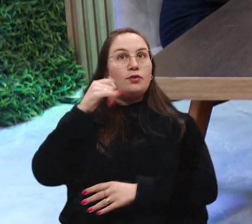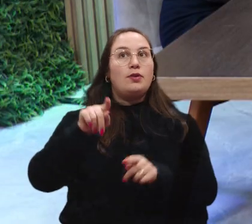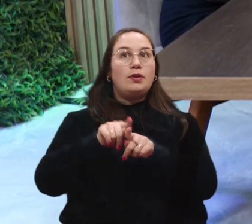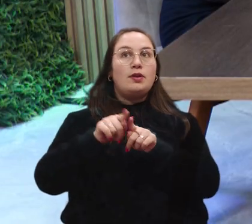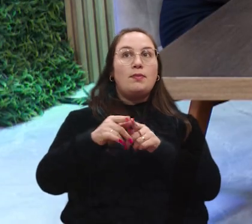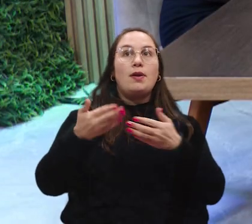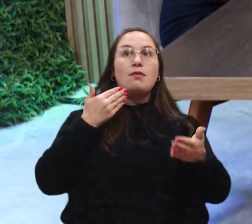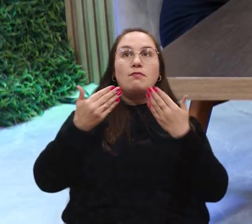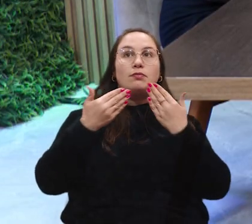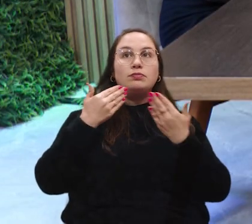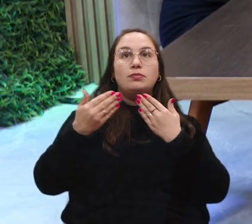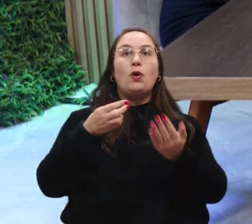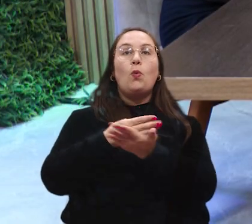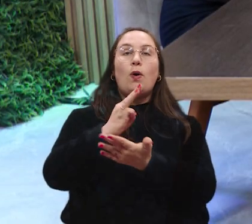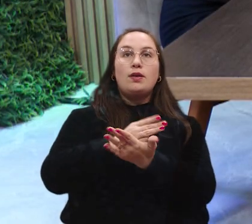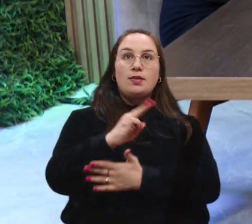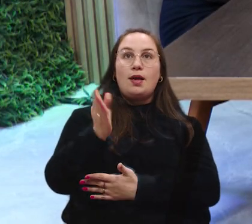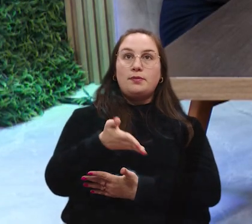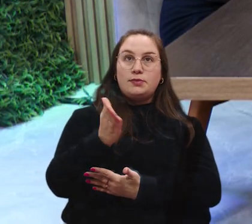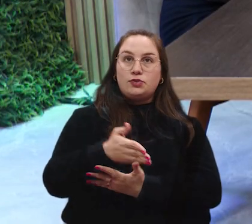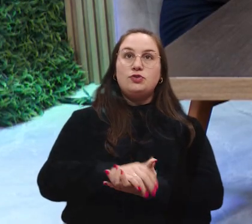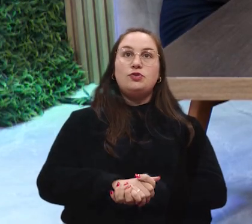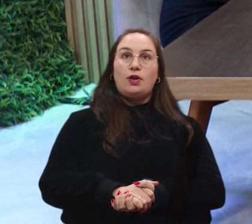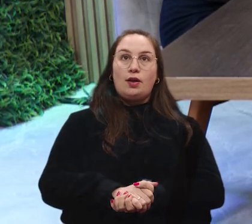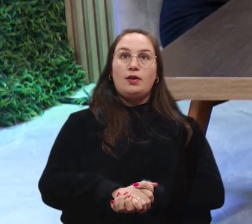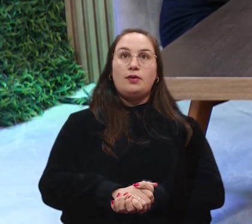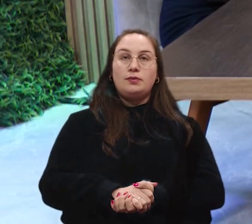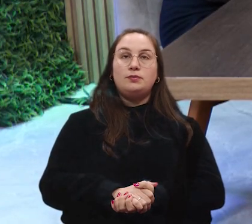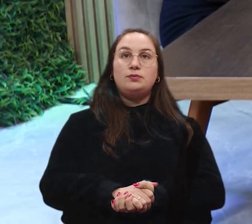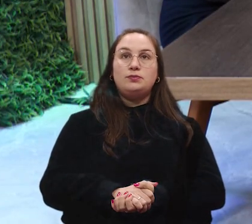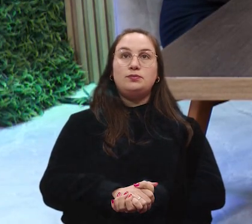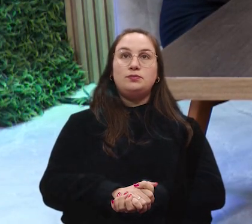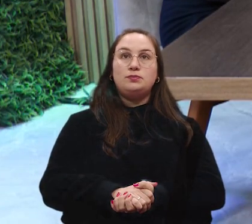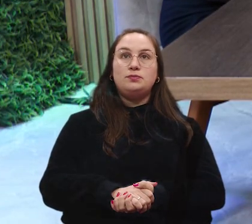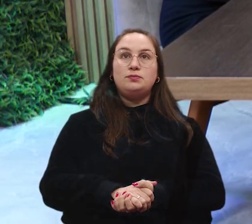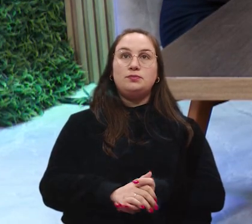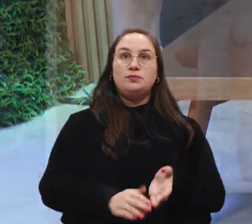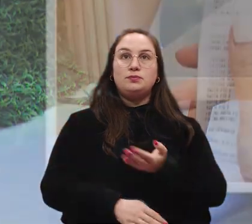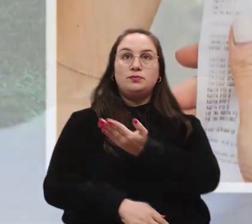tirar dúvidas? 151, o WhatsApp, que também já está na tela. O WhatsApp também,